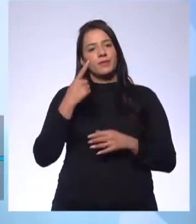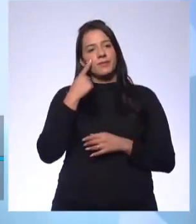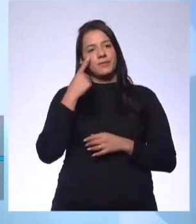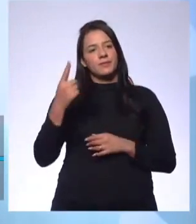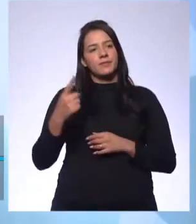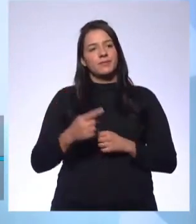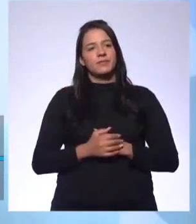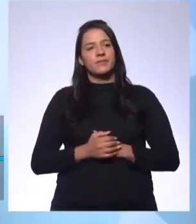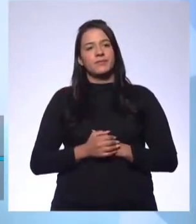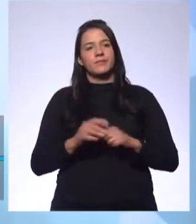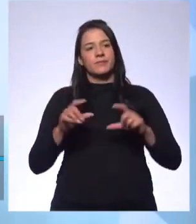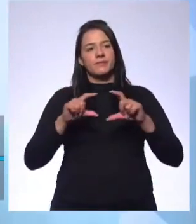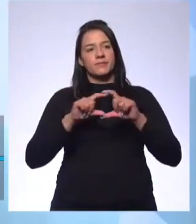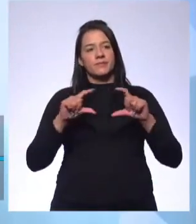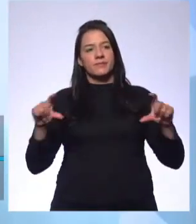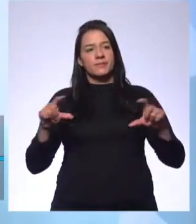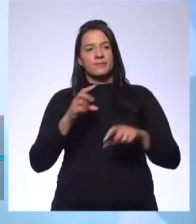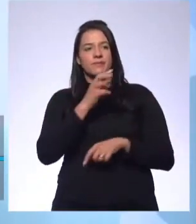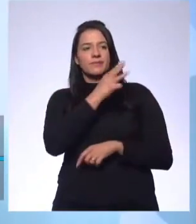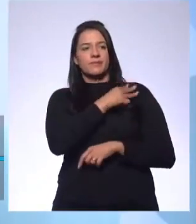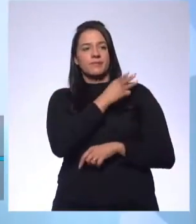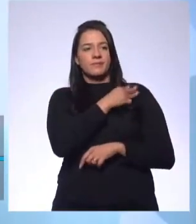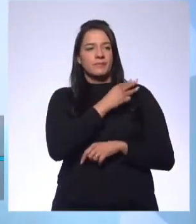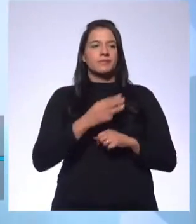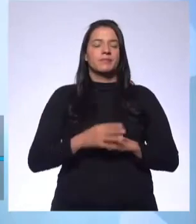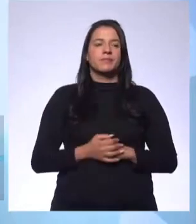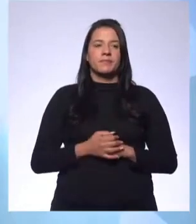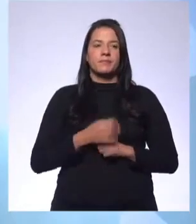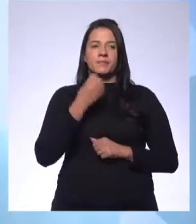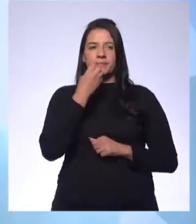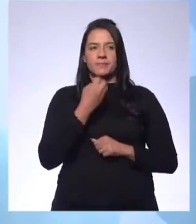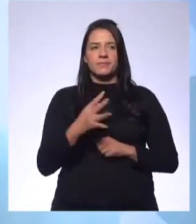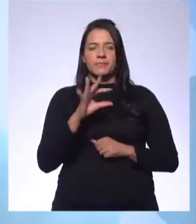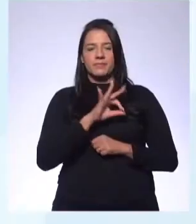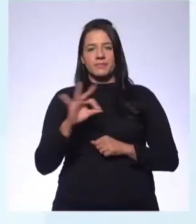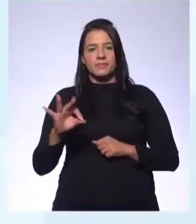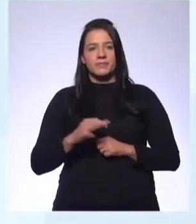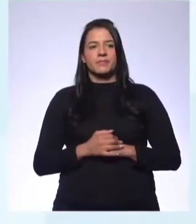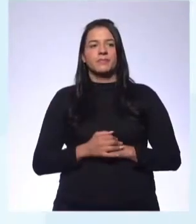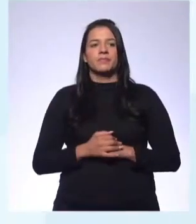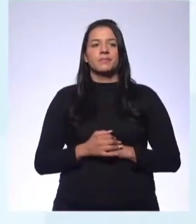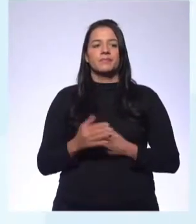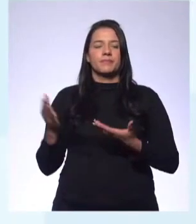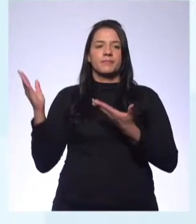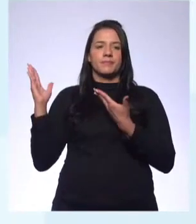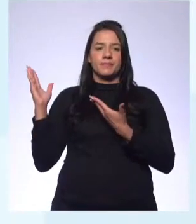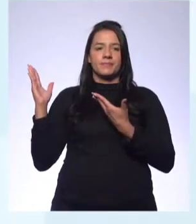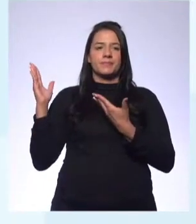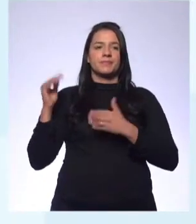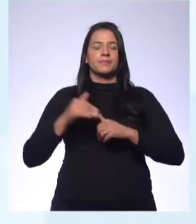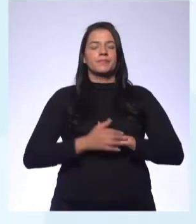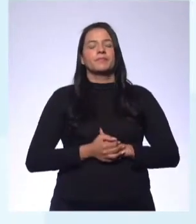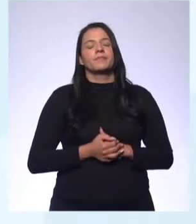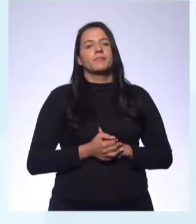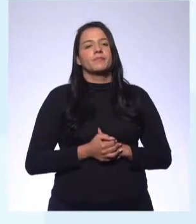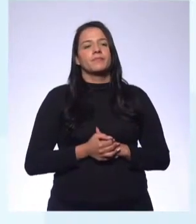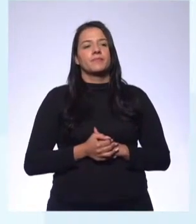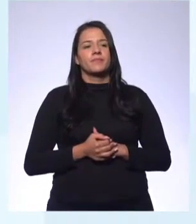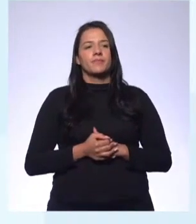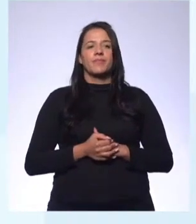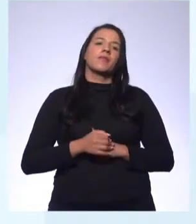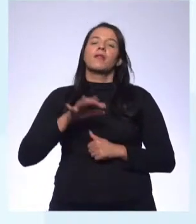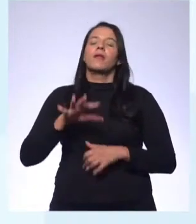imaginei que eu fosse ler esse texto aqui na terceira série do ensino médio. Mas vamos lá. Alice no País das Maravilhas.